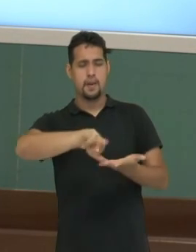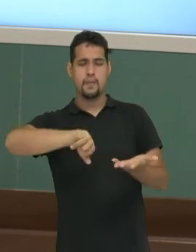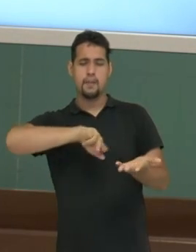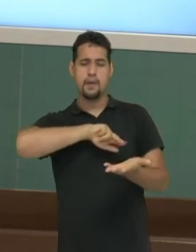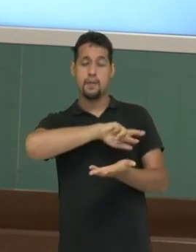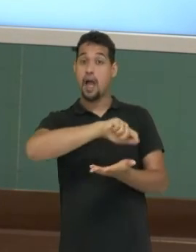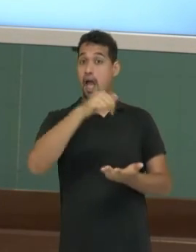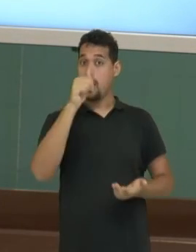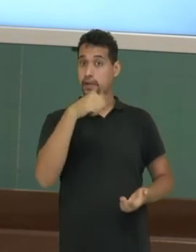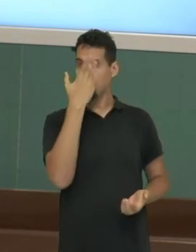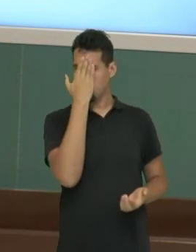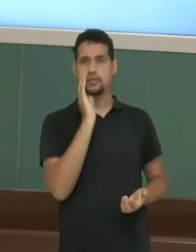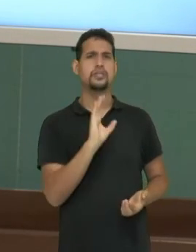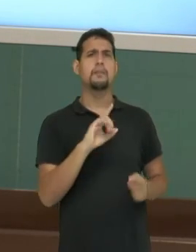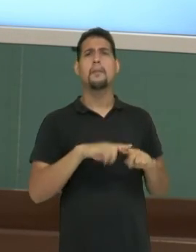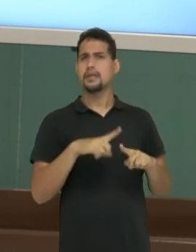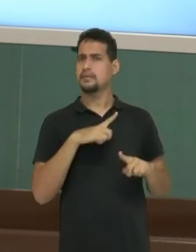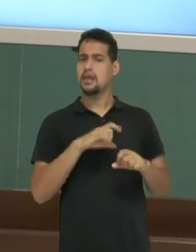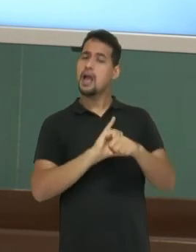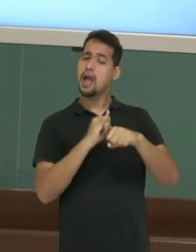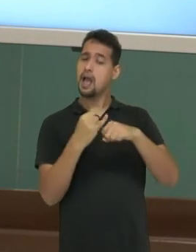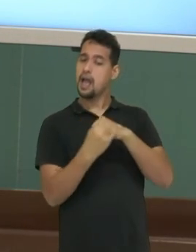aqui em Curitiba, né? Mas tem a Ilha do Mel.